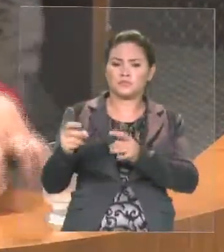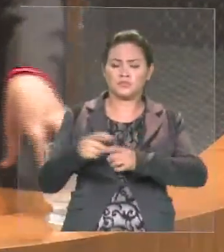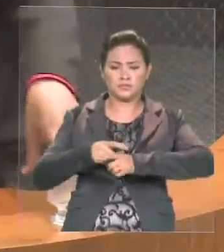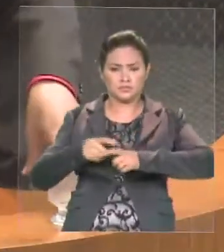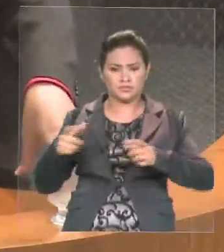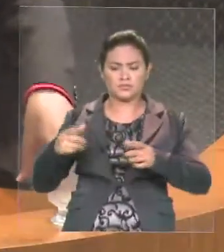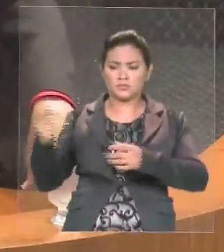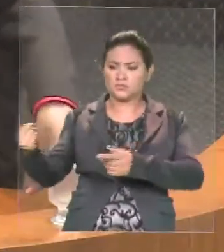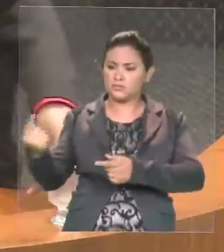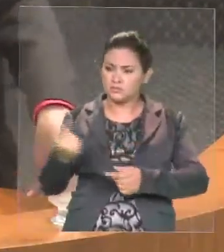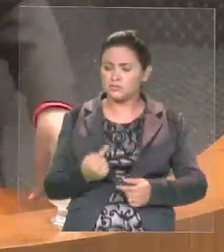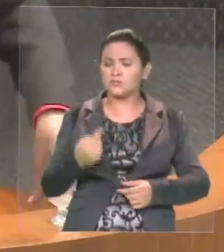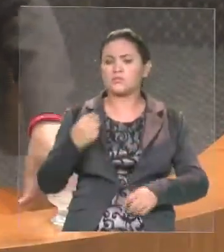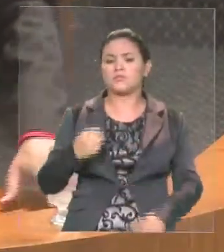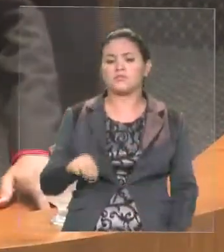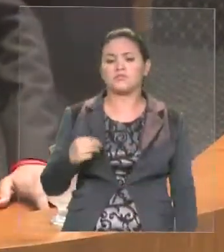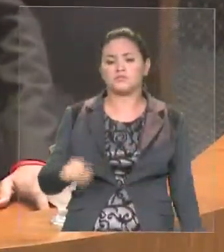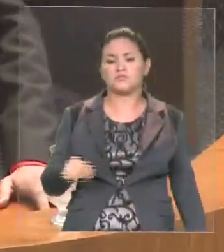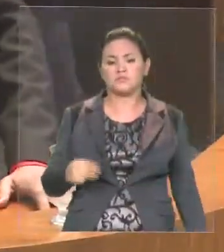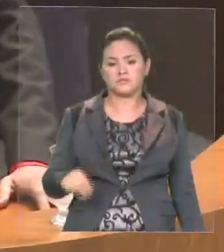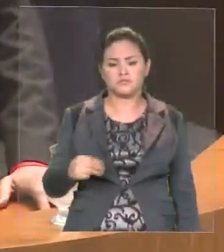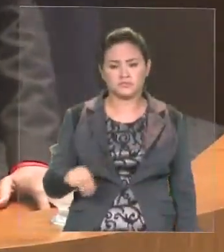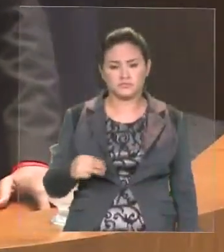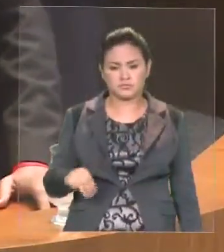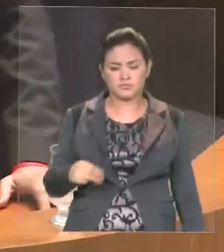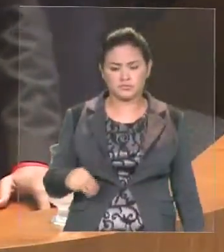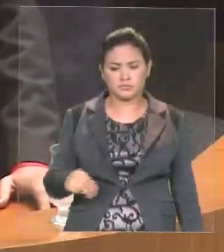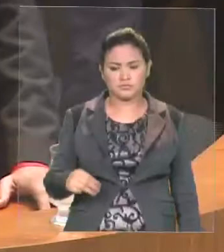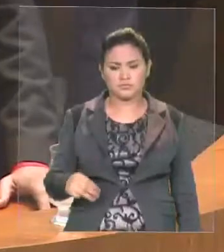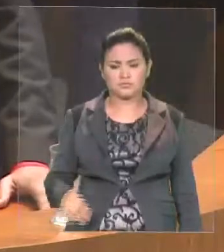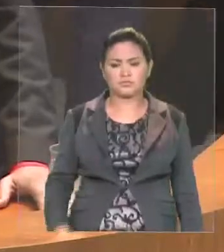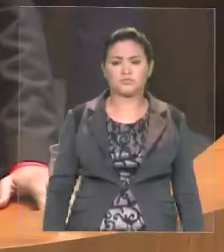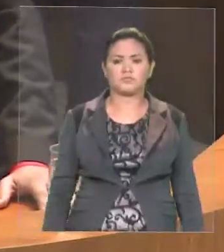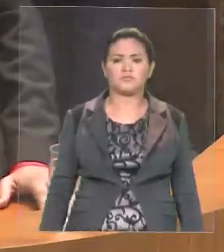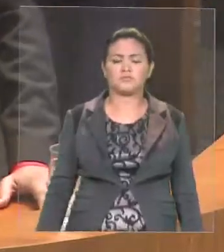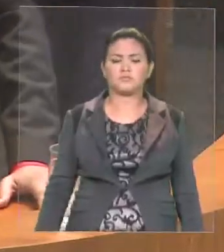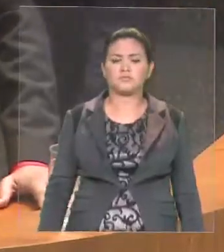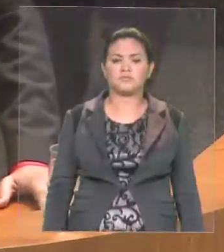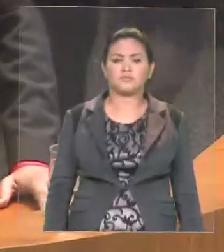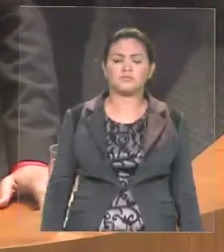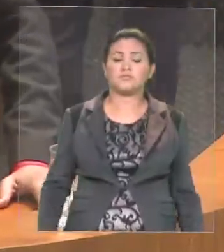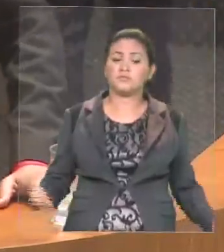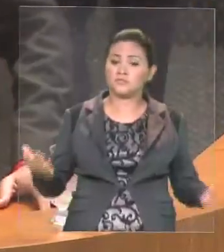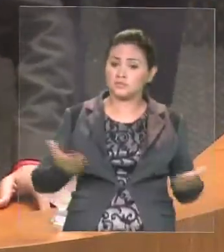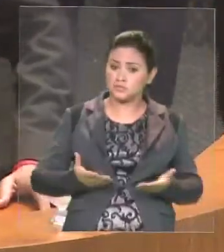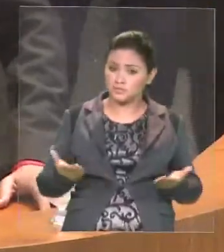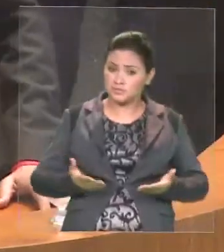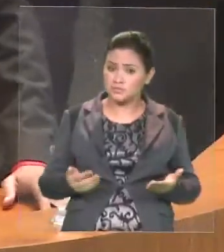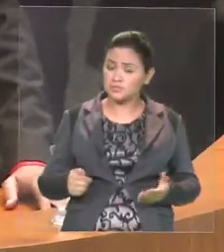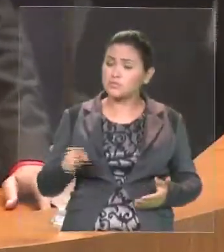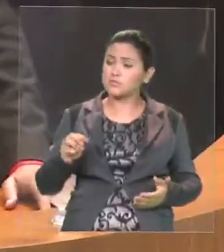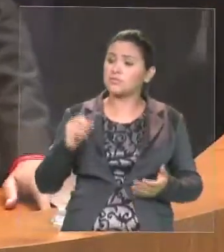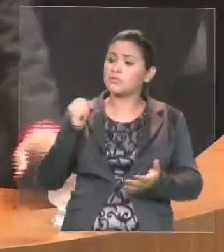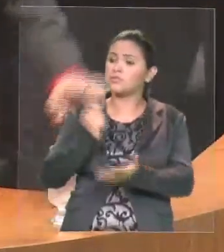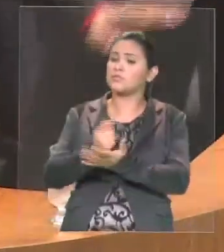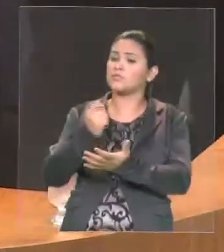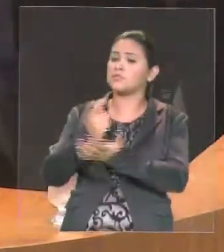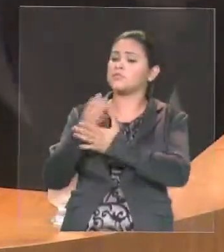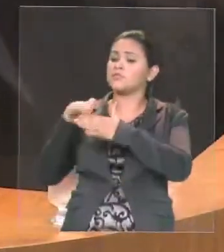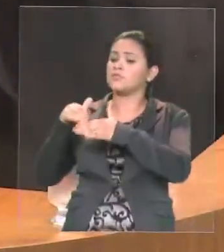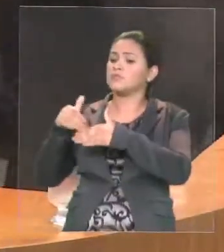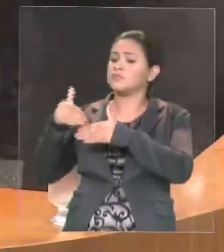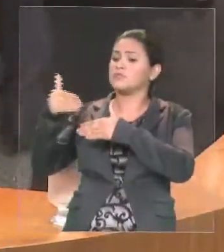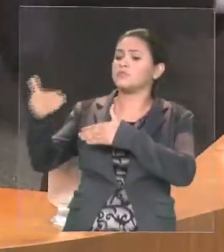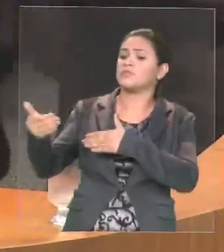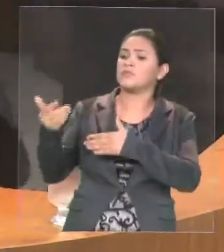Maranhão, de maneira que os atacadistas que hoje, a grande maioria, compram de centros de